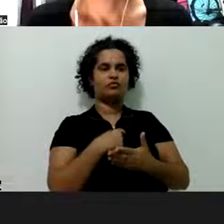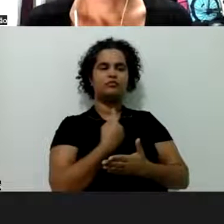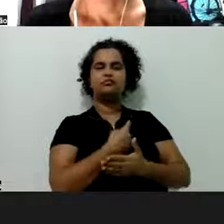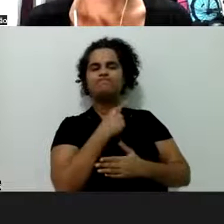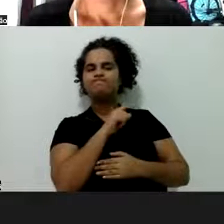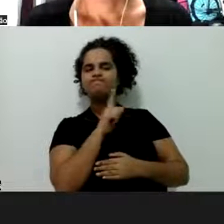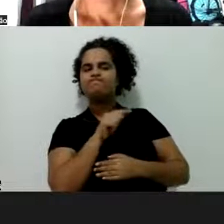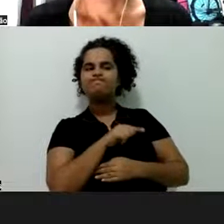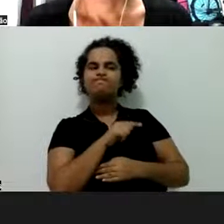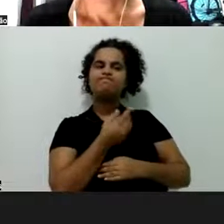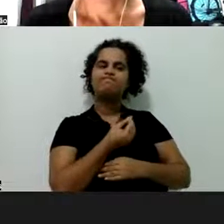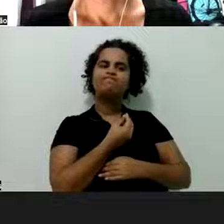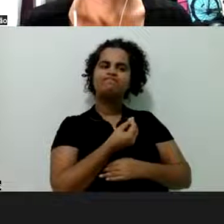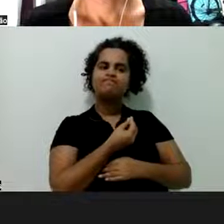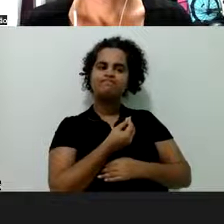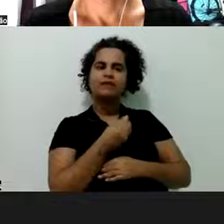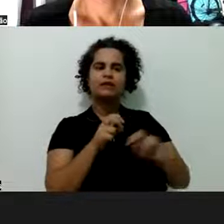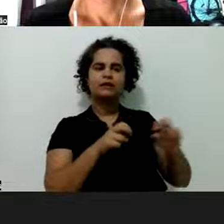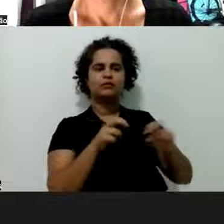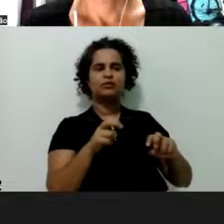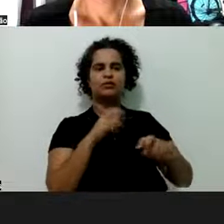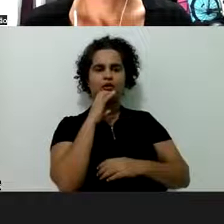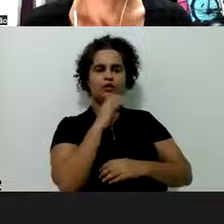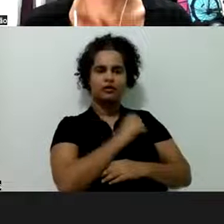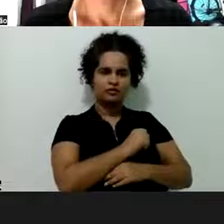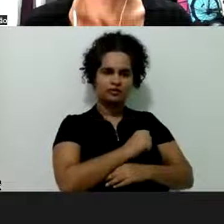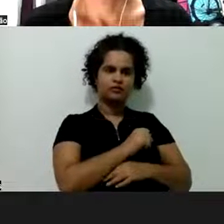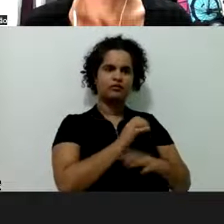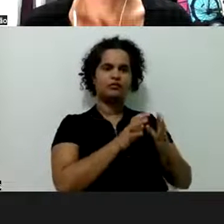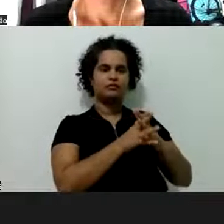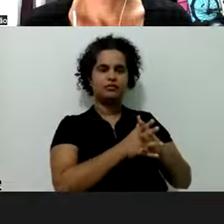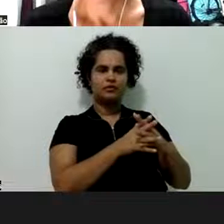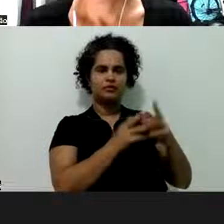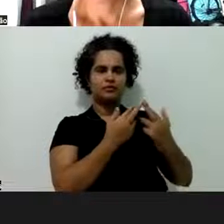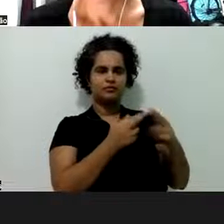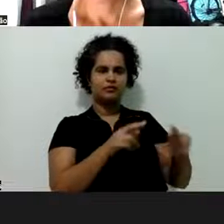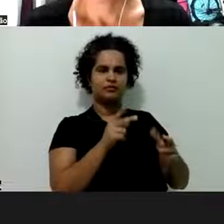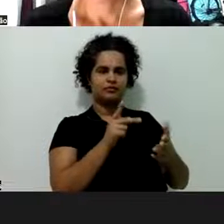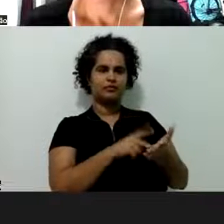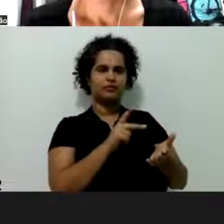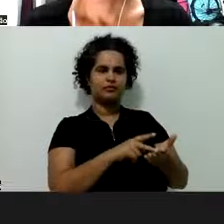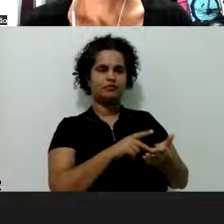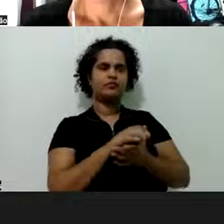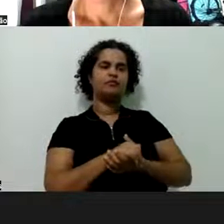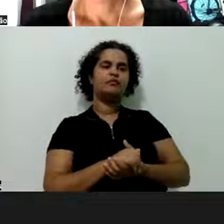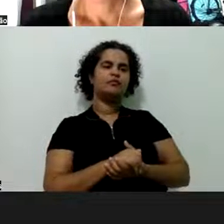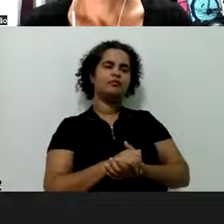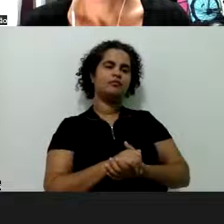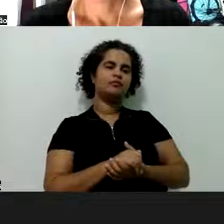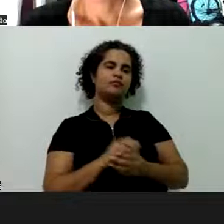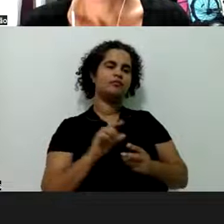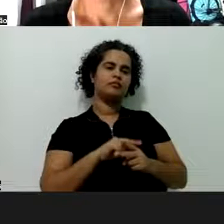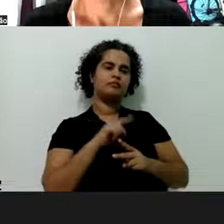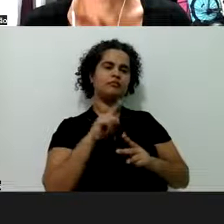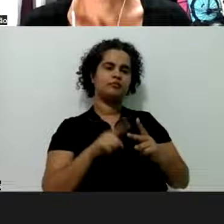que realmente, por ser uma ação rápida, é complicado de resolver mesmo. A minha segunda pergunta ela é